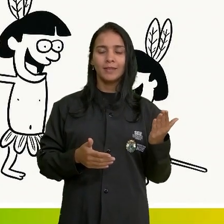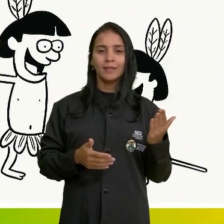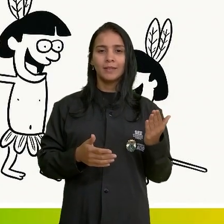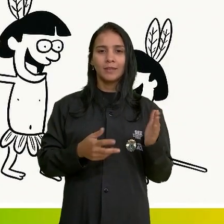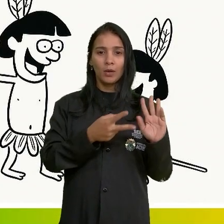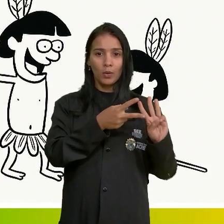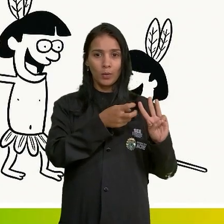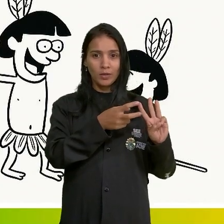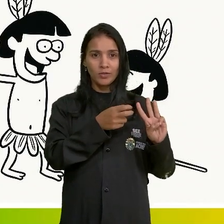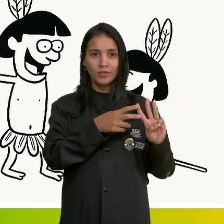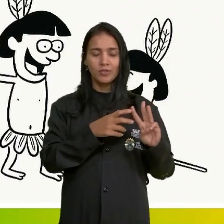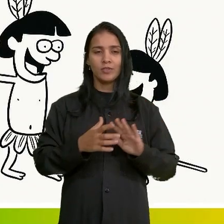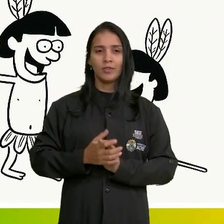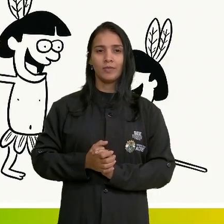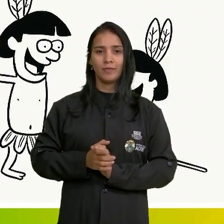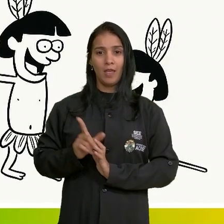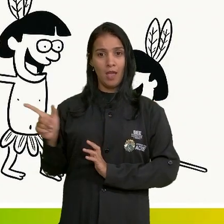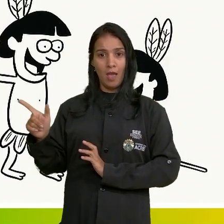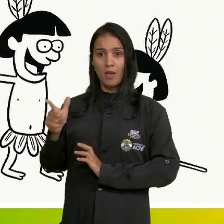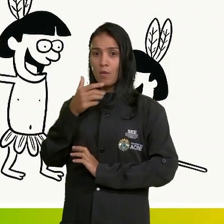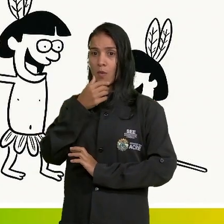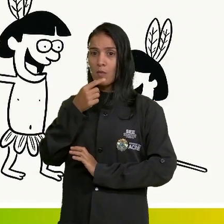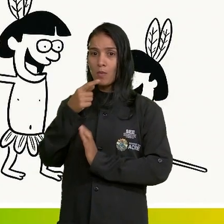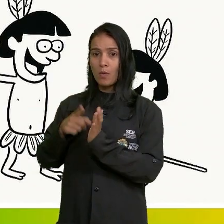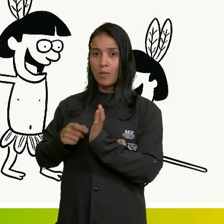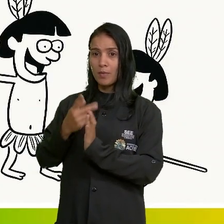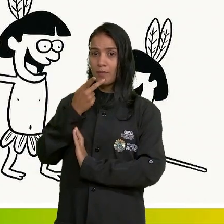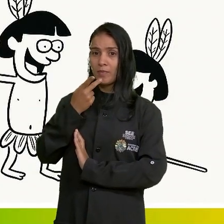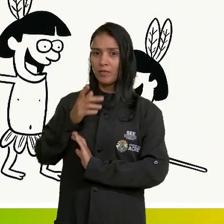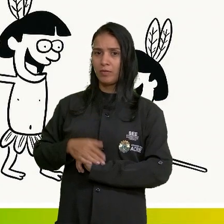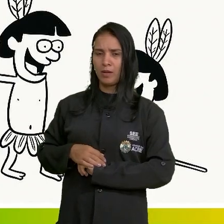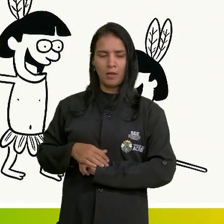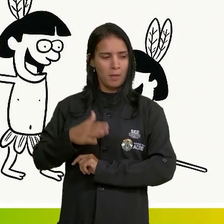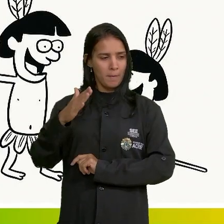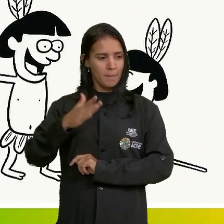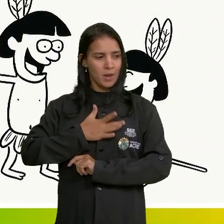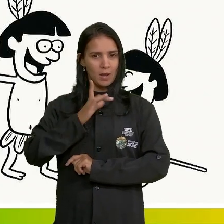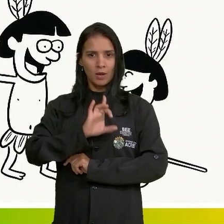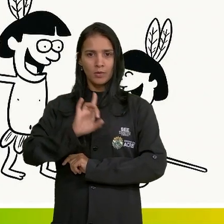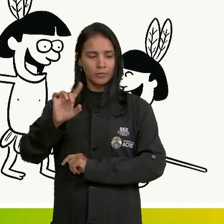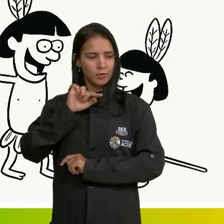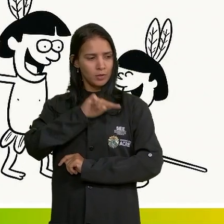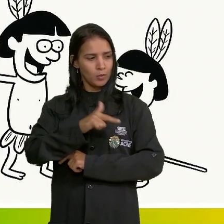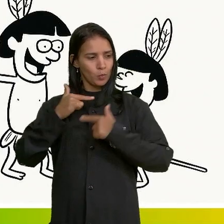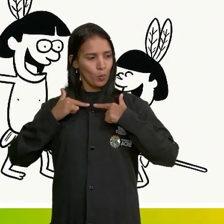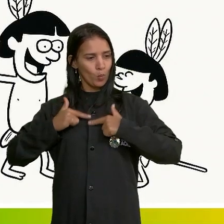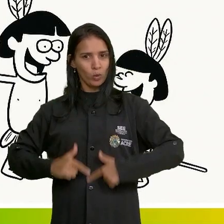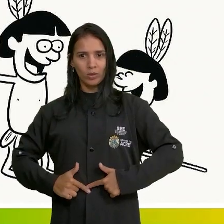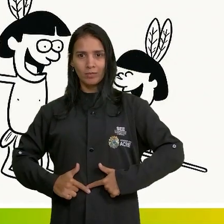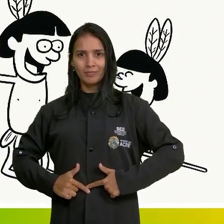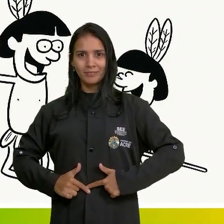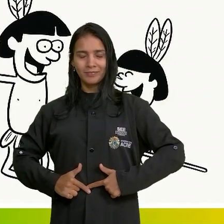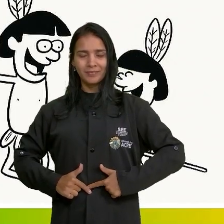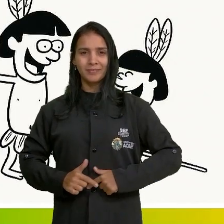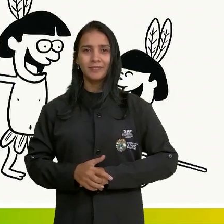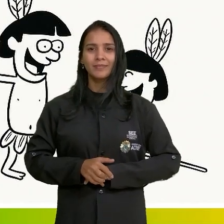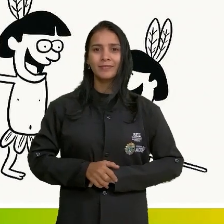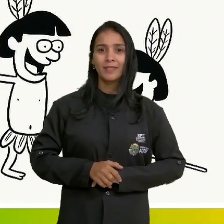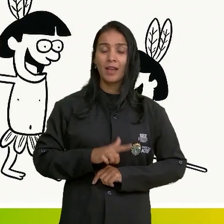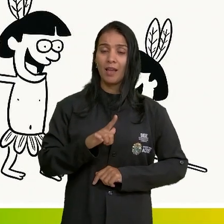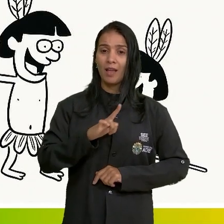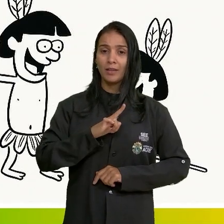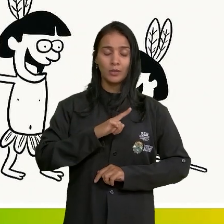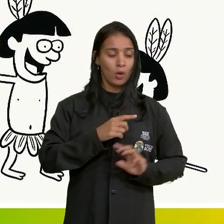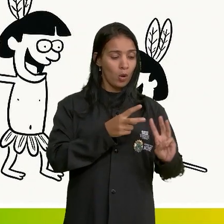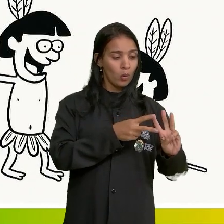não usam roupas. E do outro lado nós temos os indígenas rindo e um balãozinho que coloca